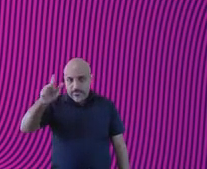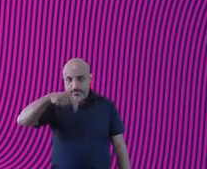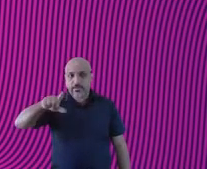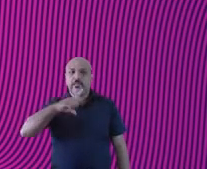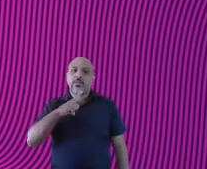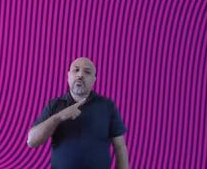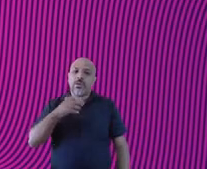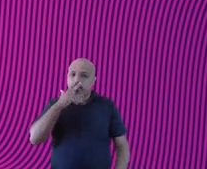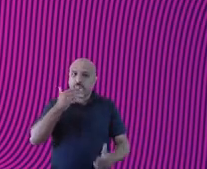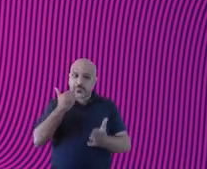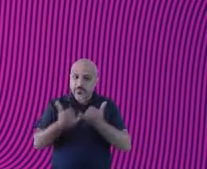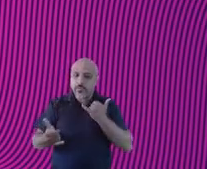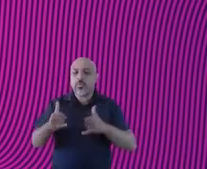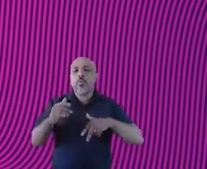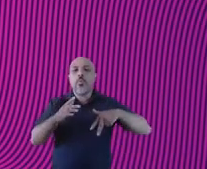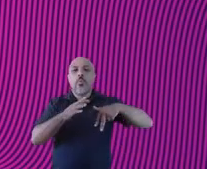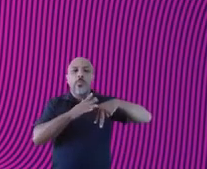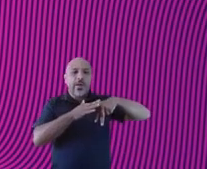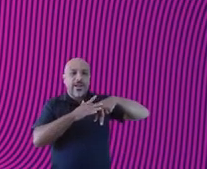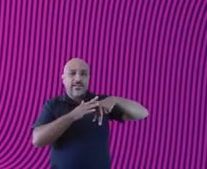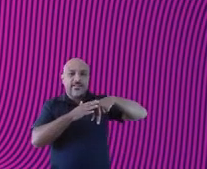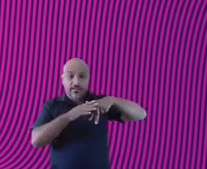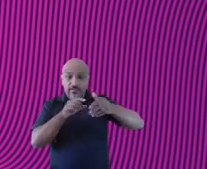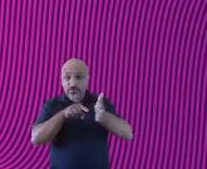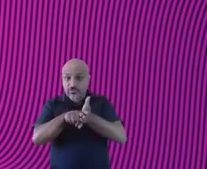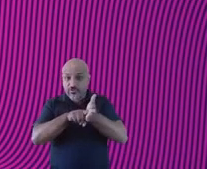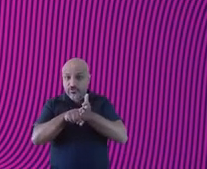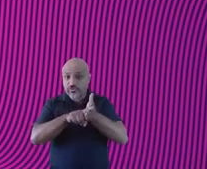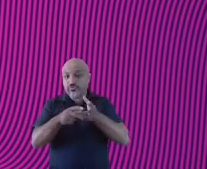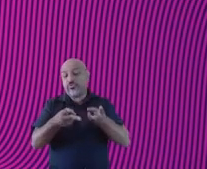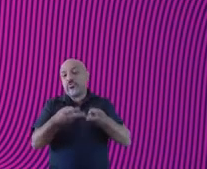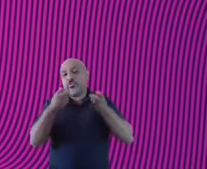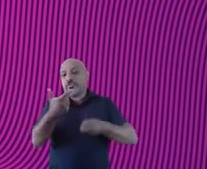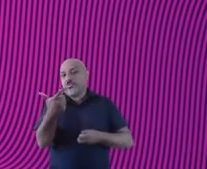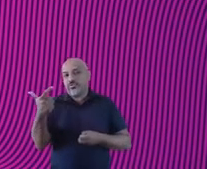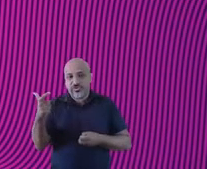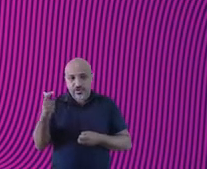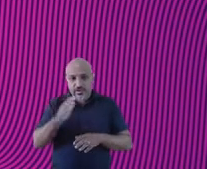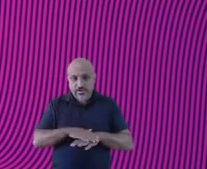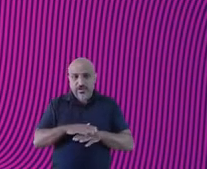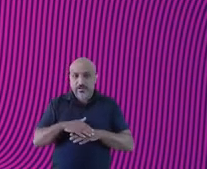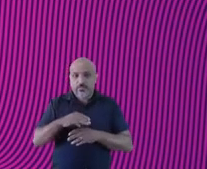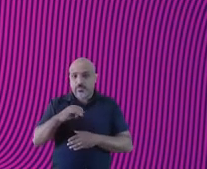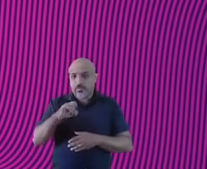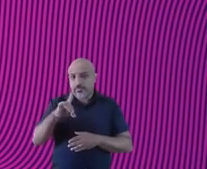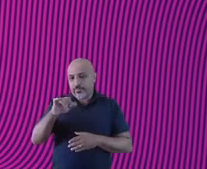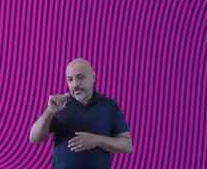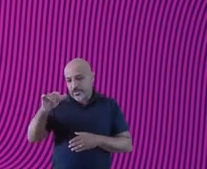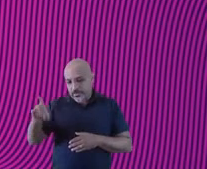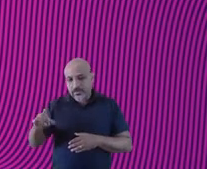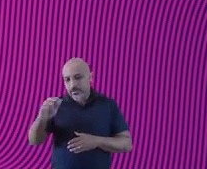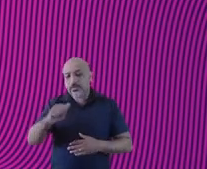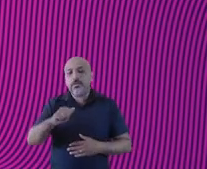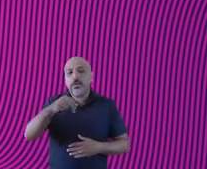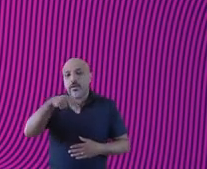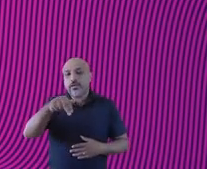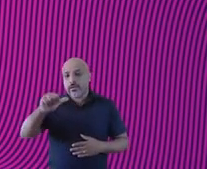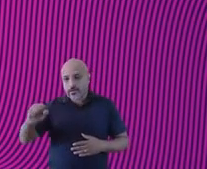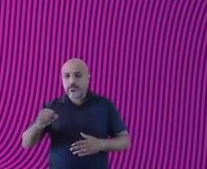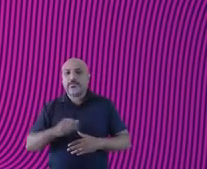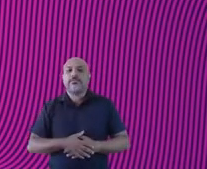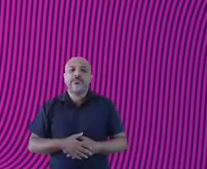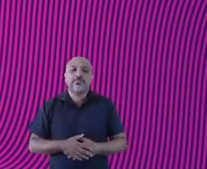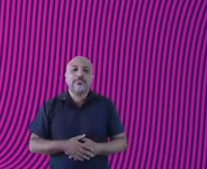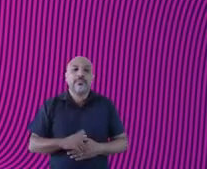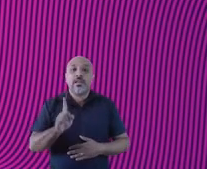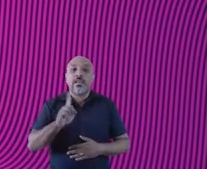uma paciente que quando diagnosticou, a gente não tinha mieloma, não tinha lenalidomida ainda no rol da ANS, nem